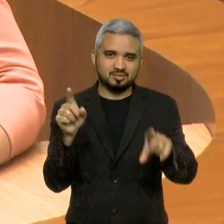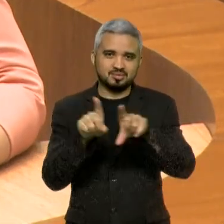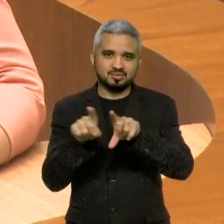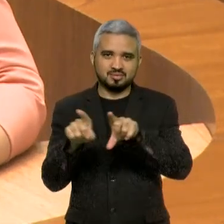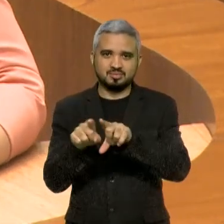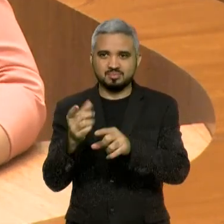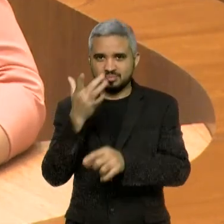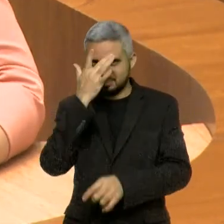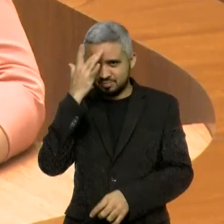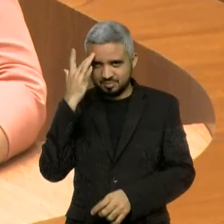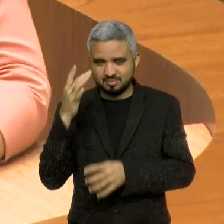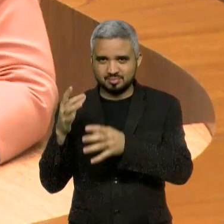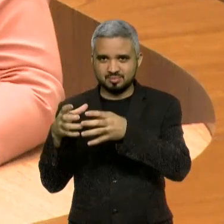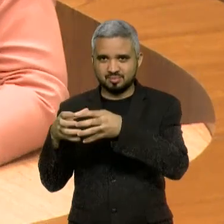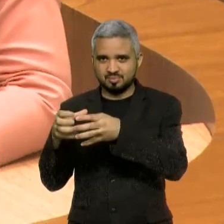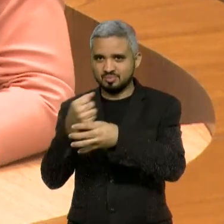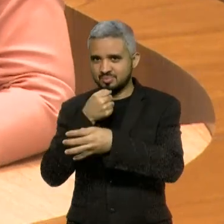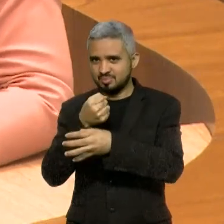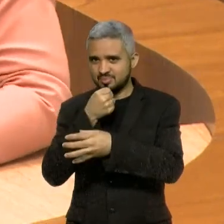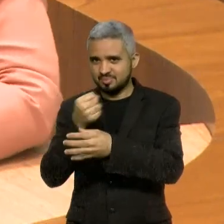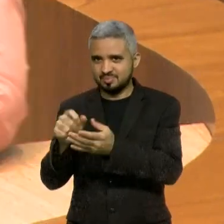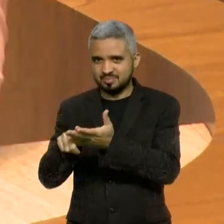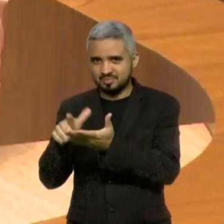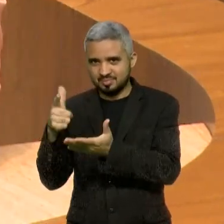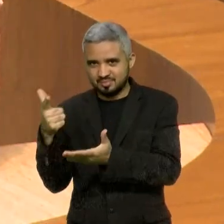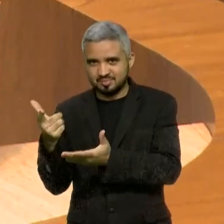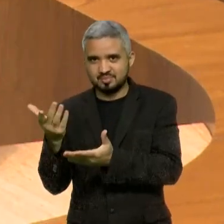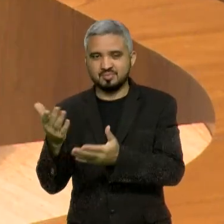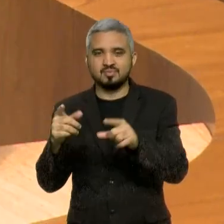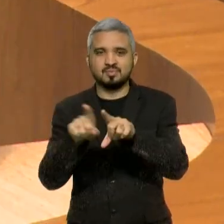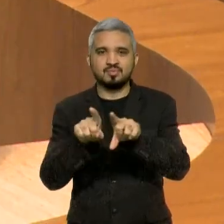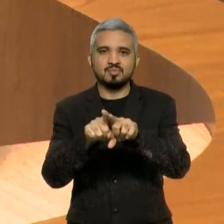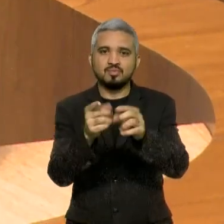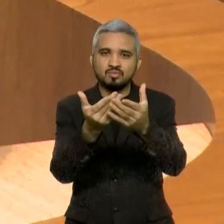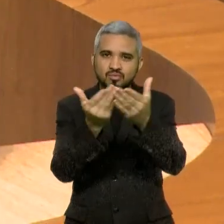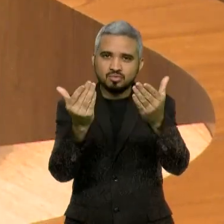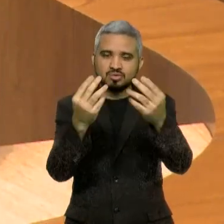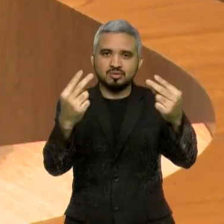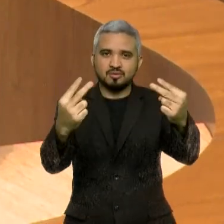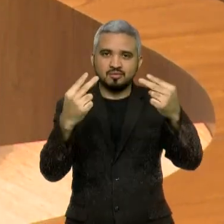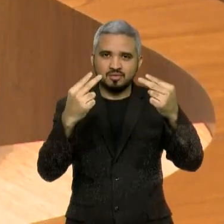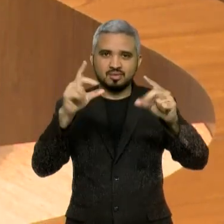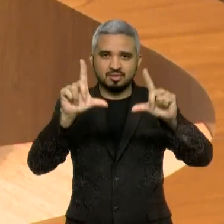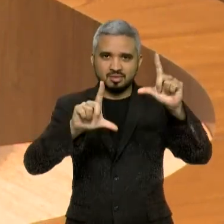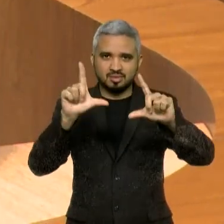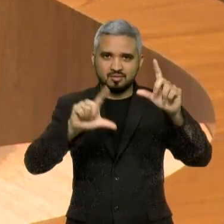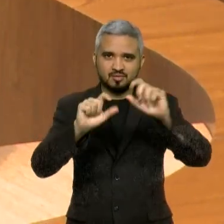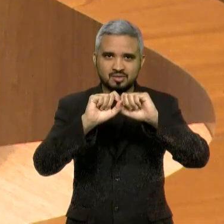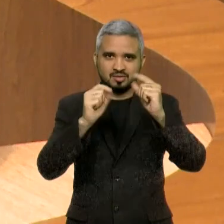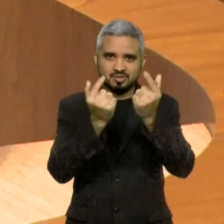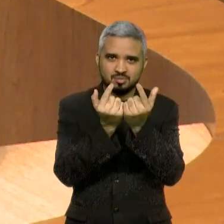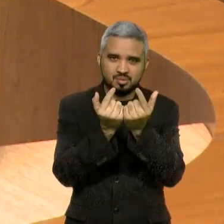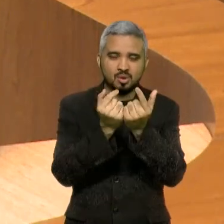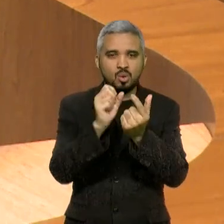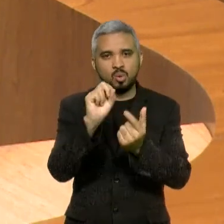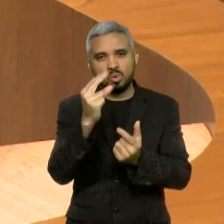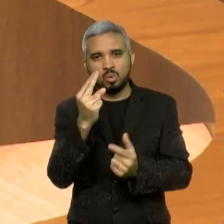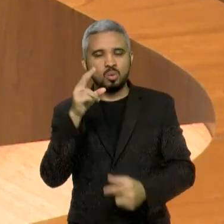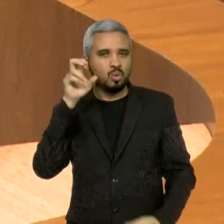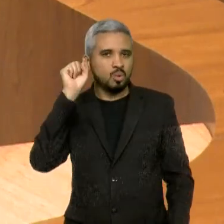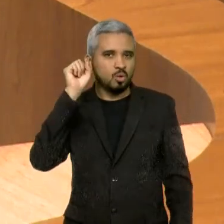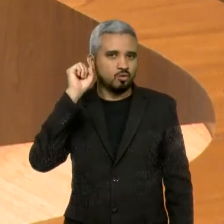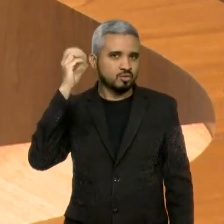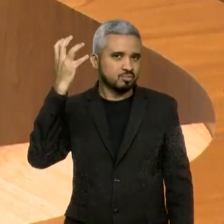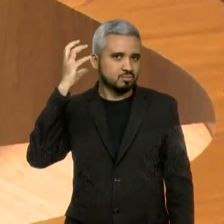todos os telespectadores da rádio TV Assembleia motivo de eu estar aqui nessa Tribuna